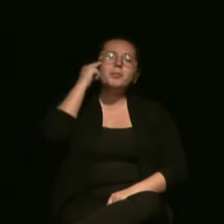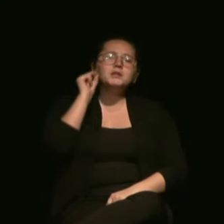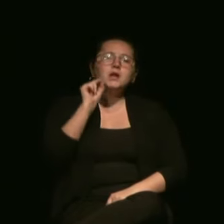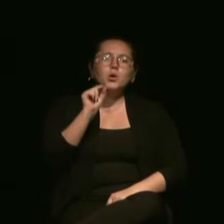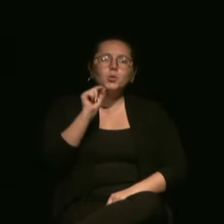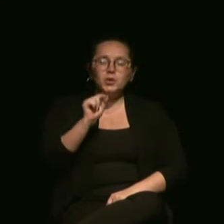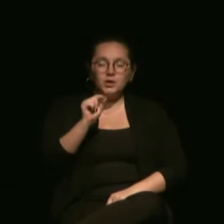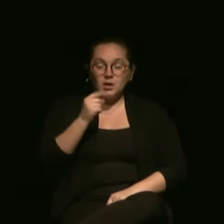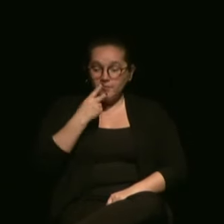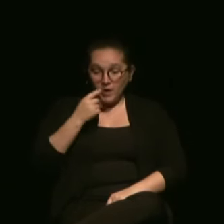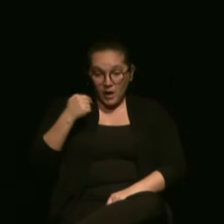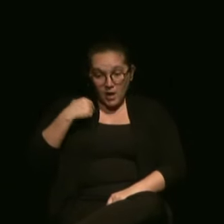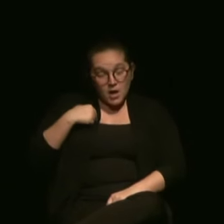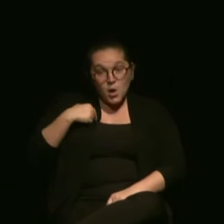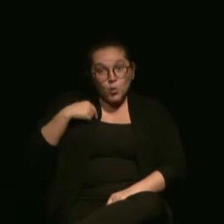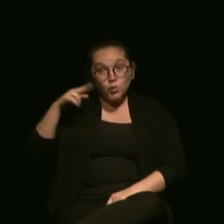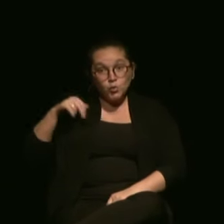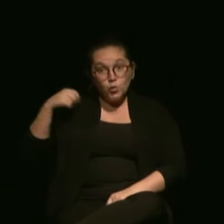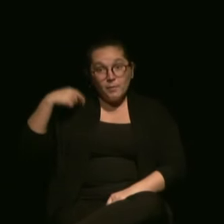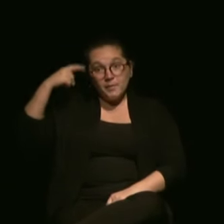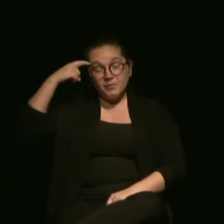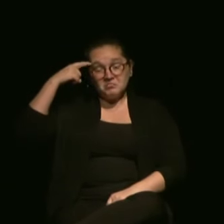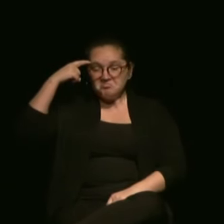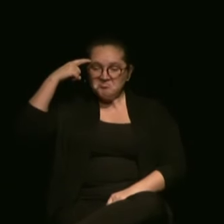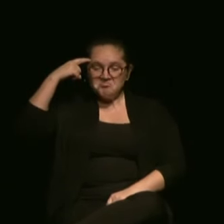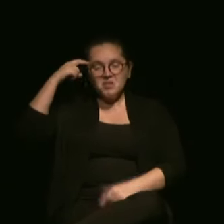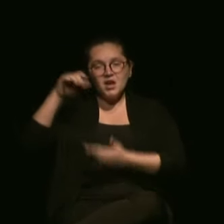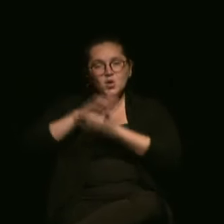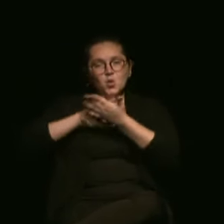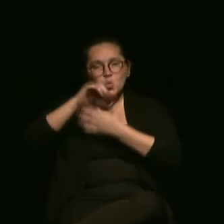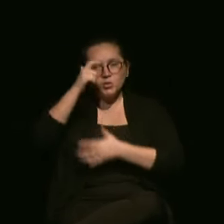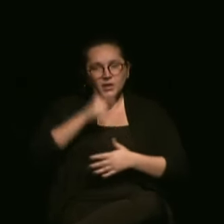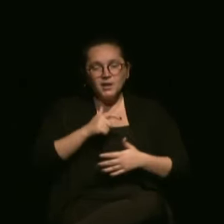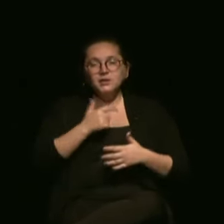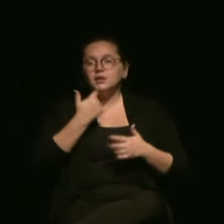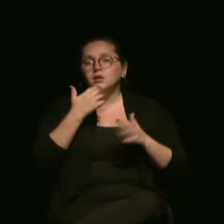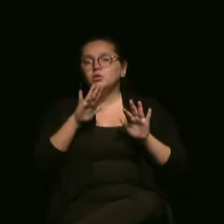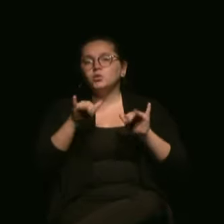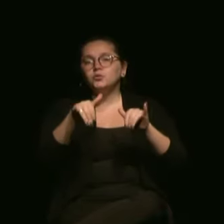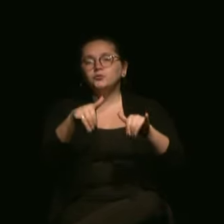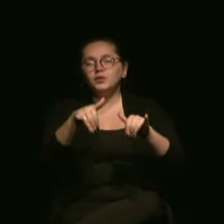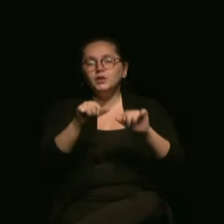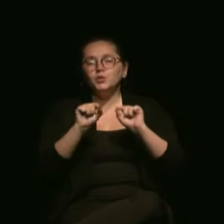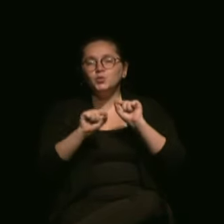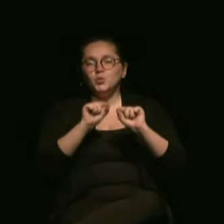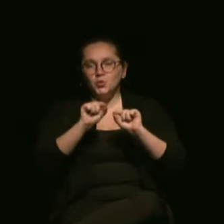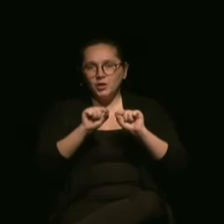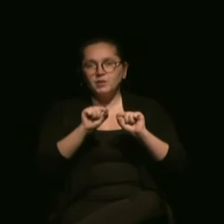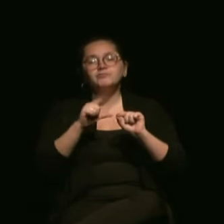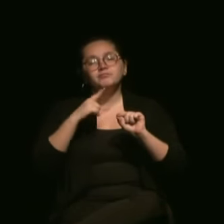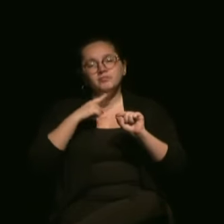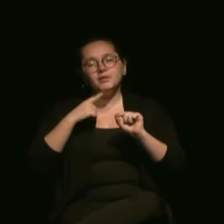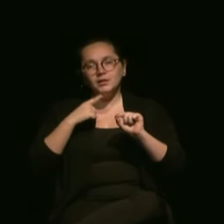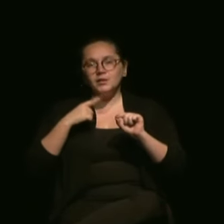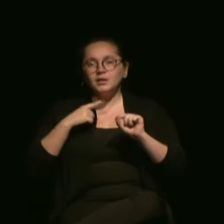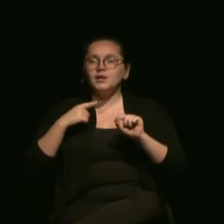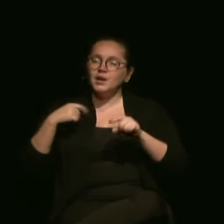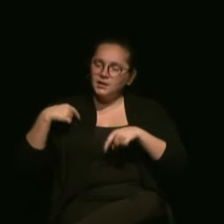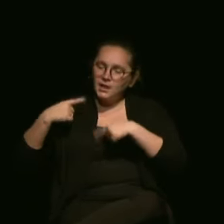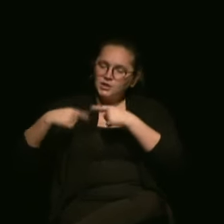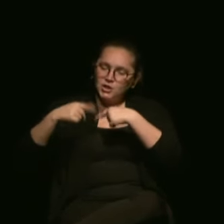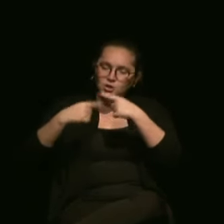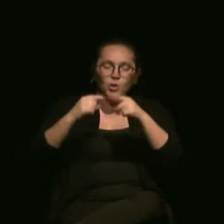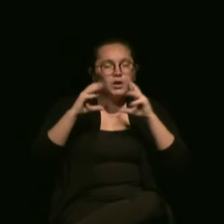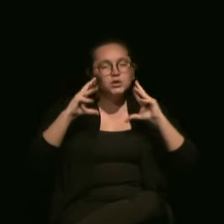e dizendo: não me imagino, na verdade, nada, produz uma fala final que se inscreve plenamente na trajetória de todos os seus